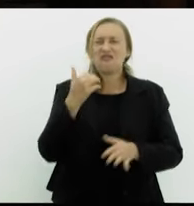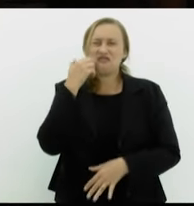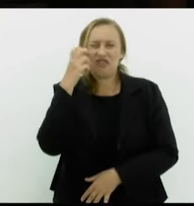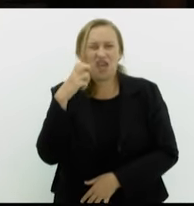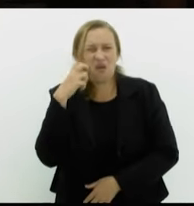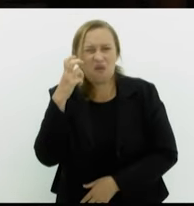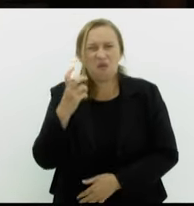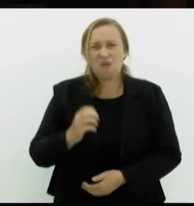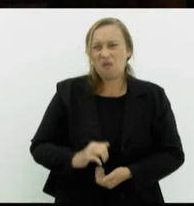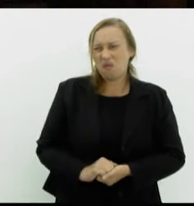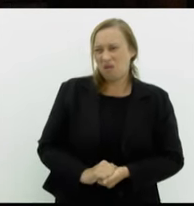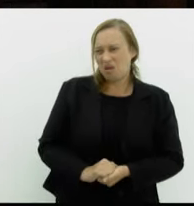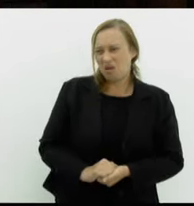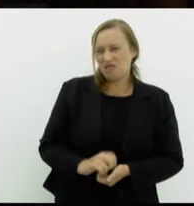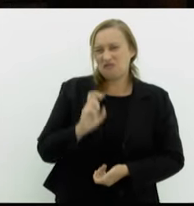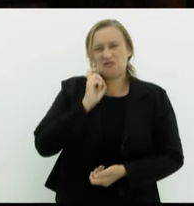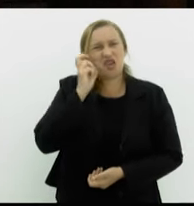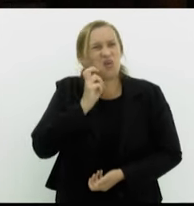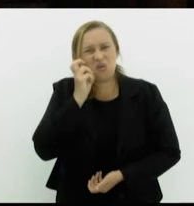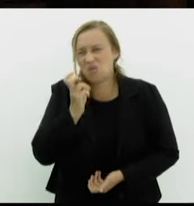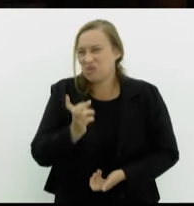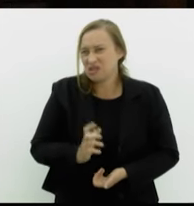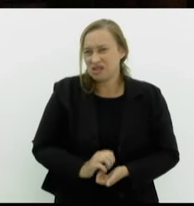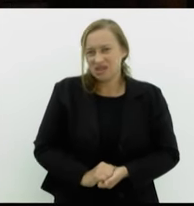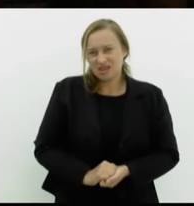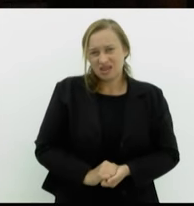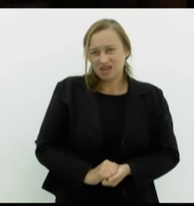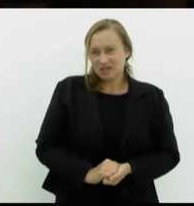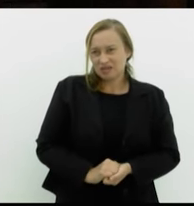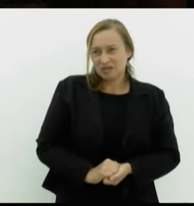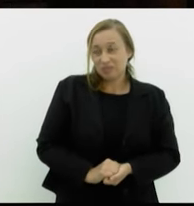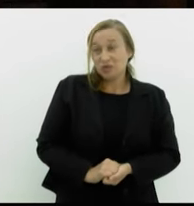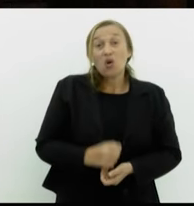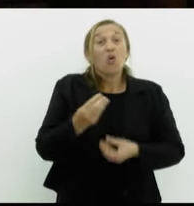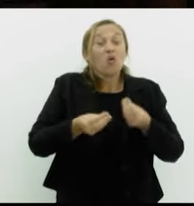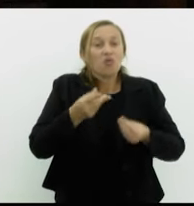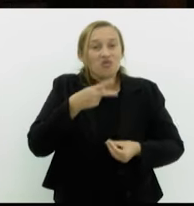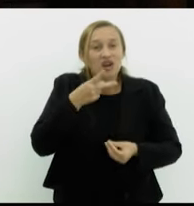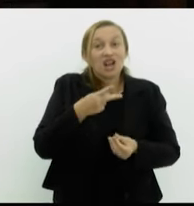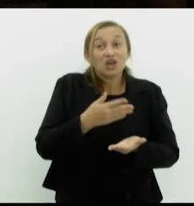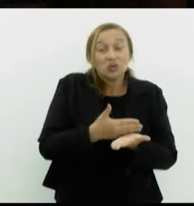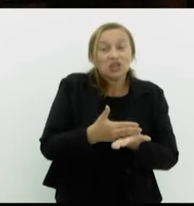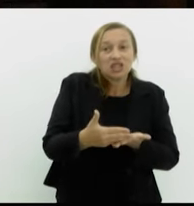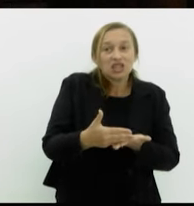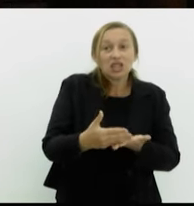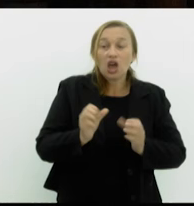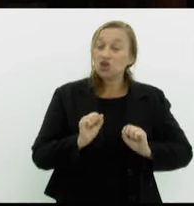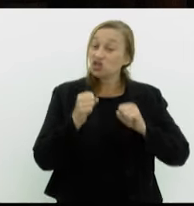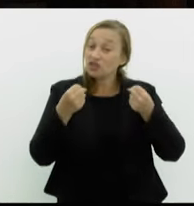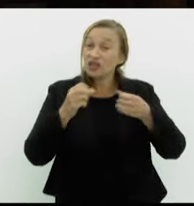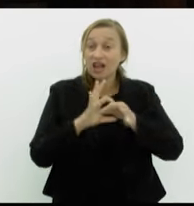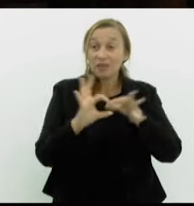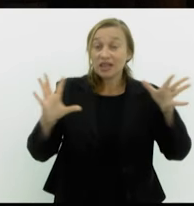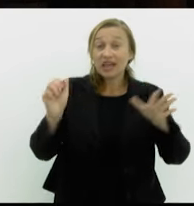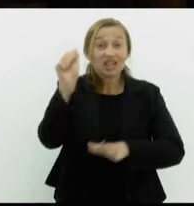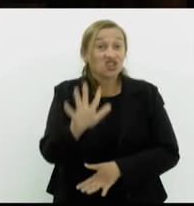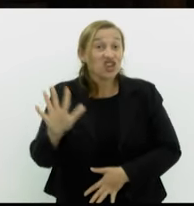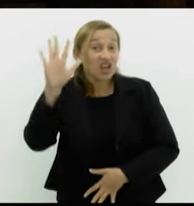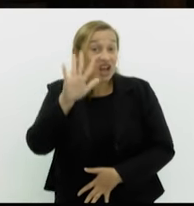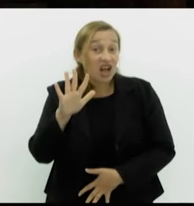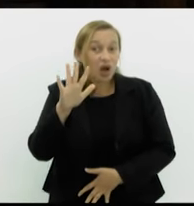Vergonha! Vergonha! Como eu falei no início desse discurso, eu defendo as liberdades no modo